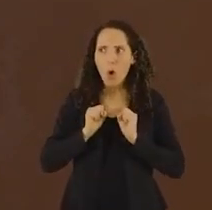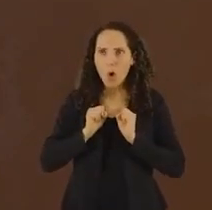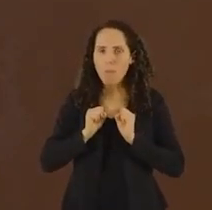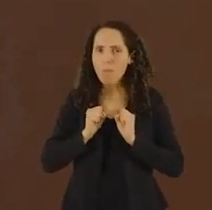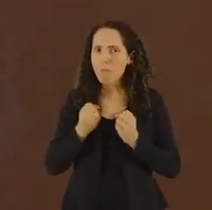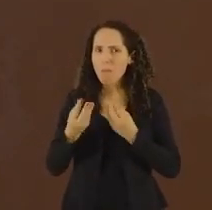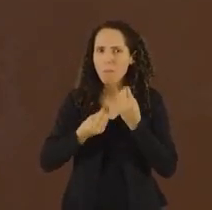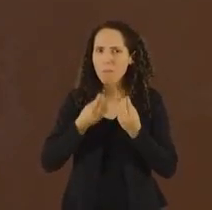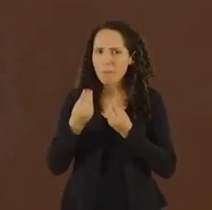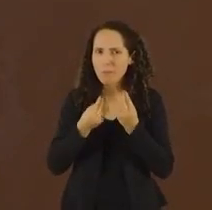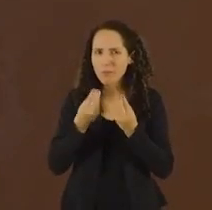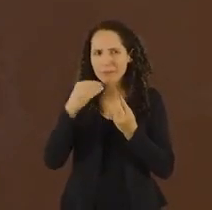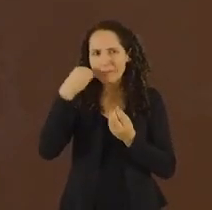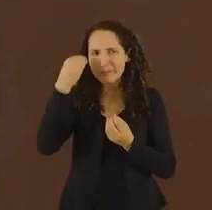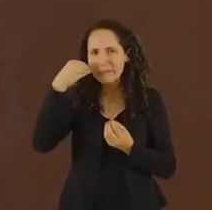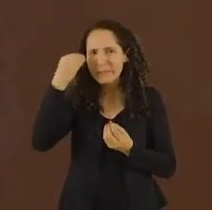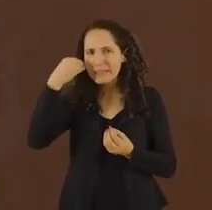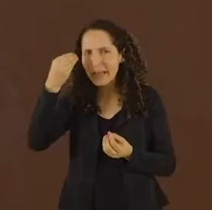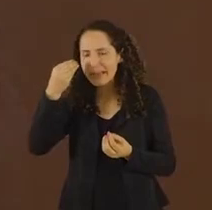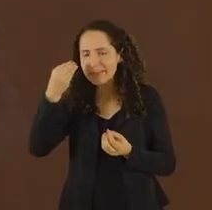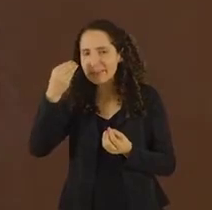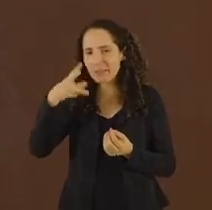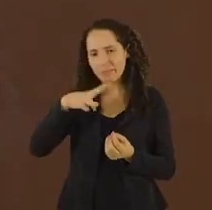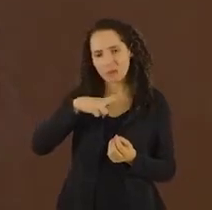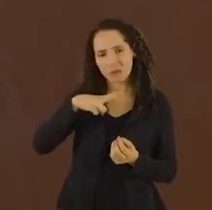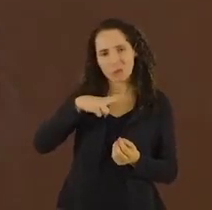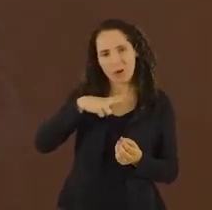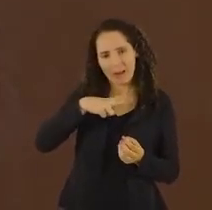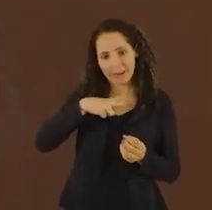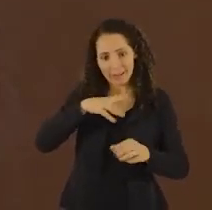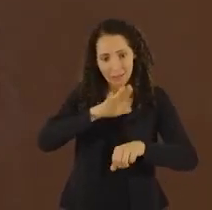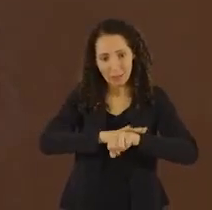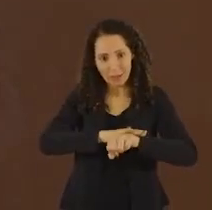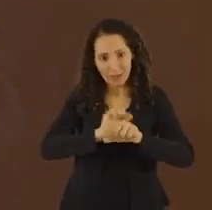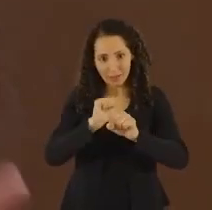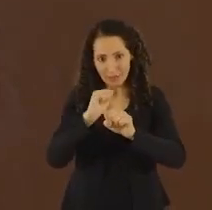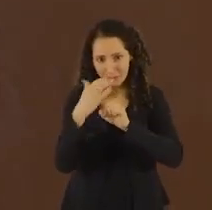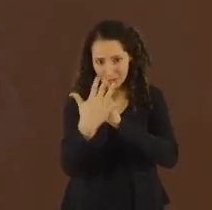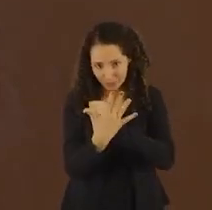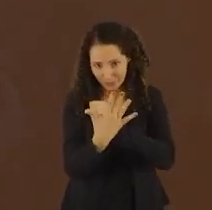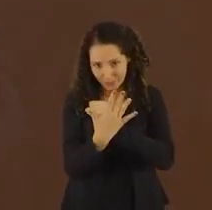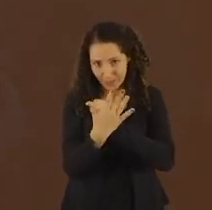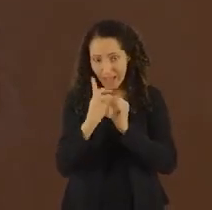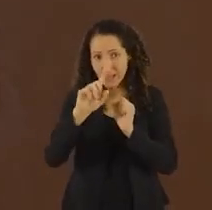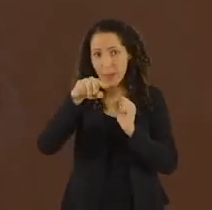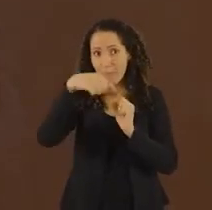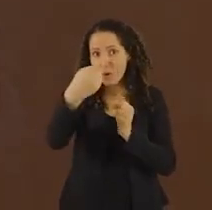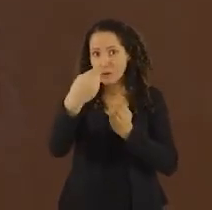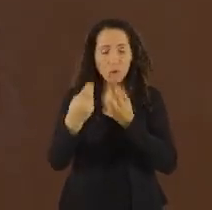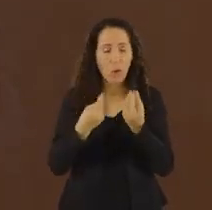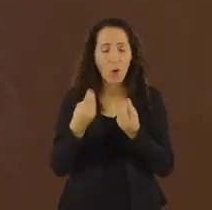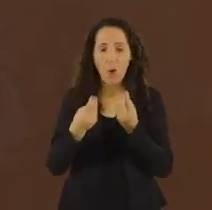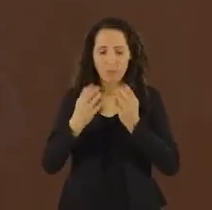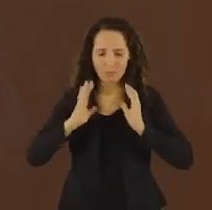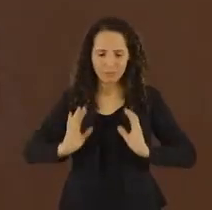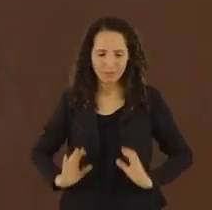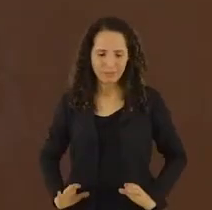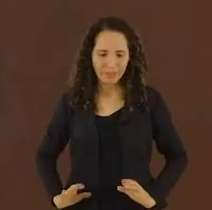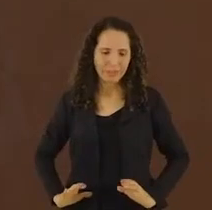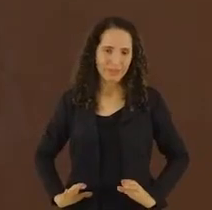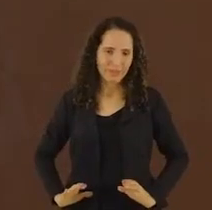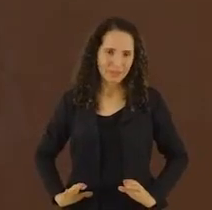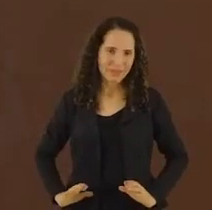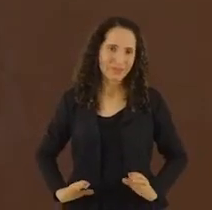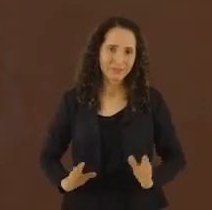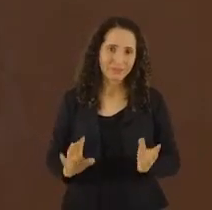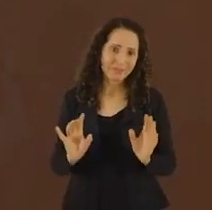pandemia e das experiências vividas durante a pandemia posteriormente nós o que